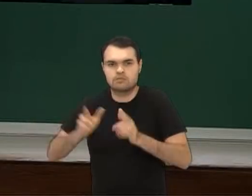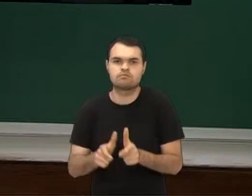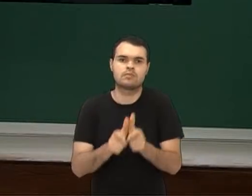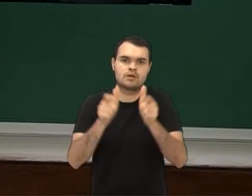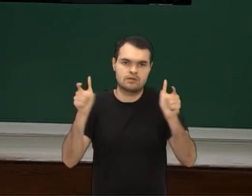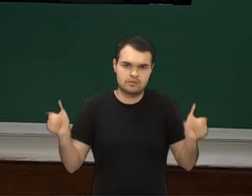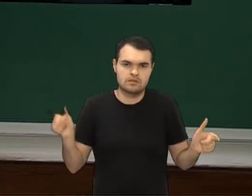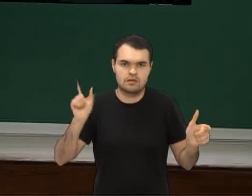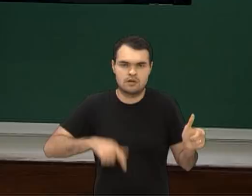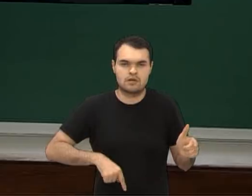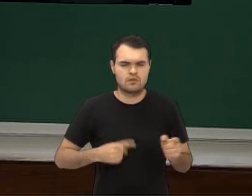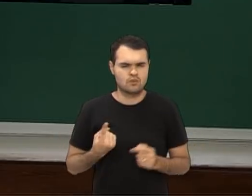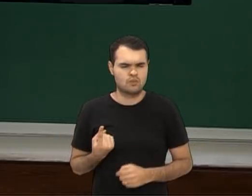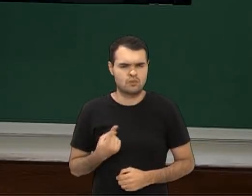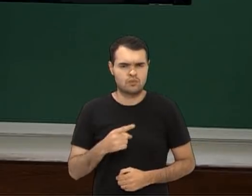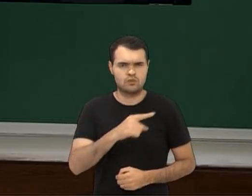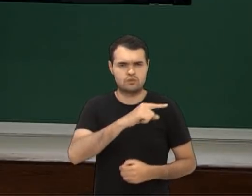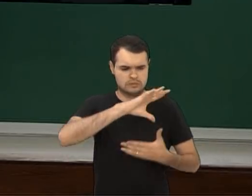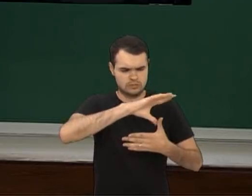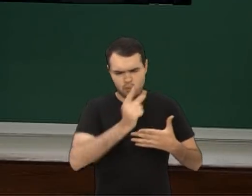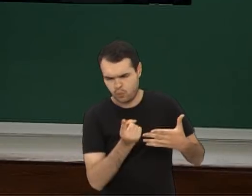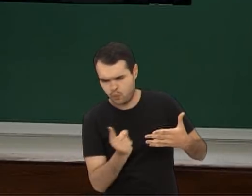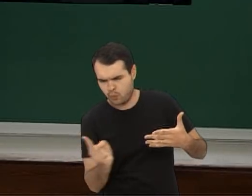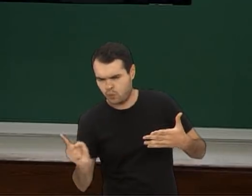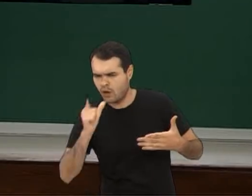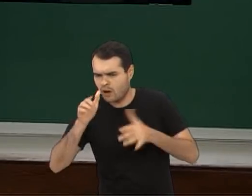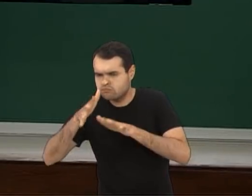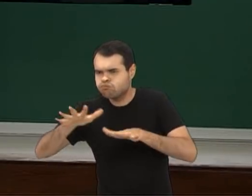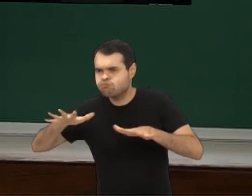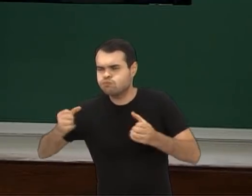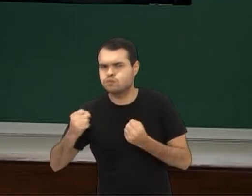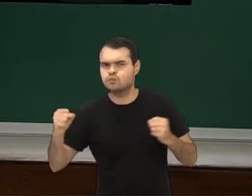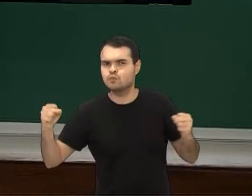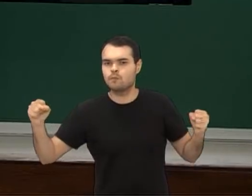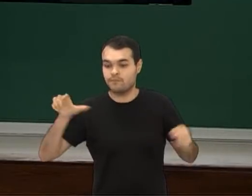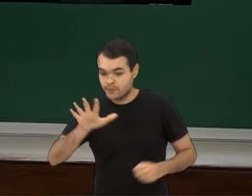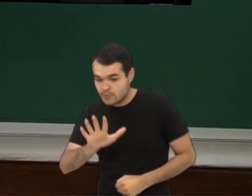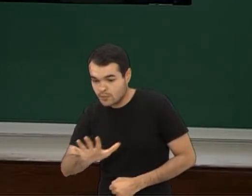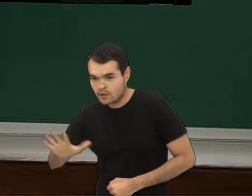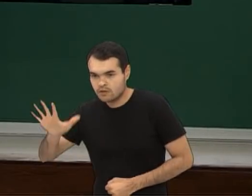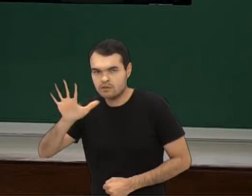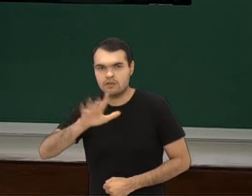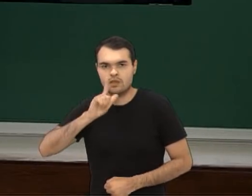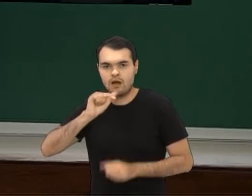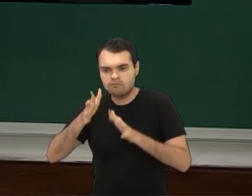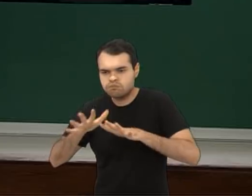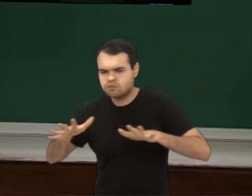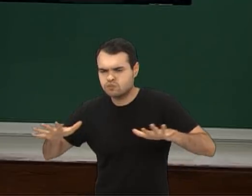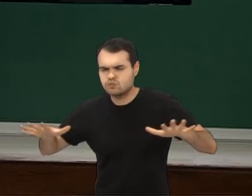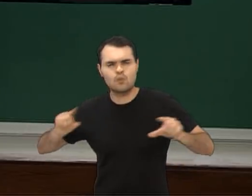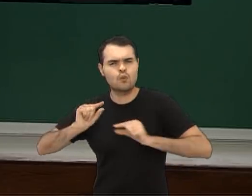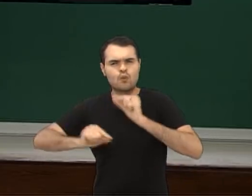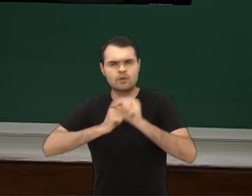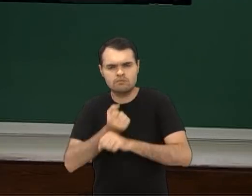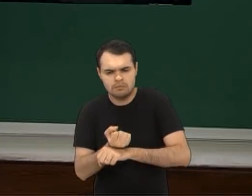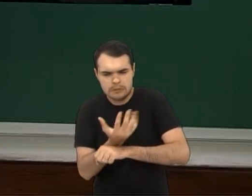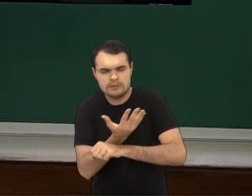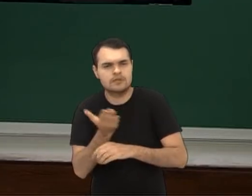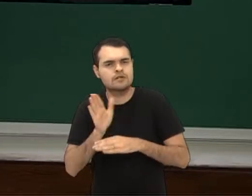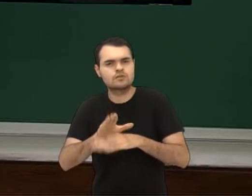Ela, enquanto uma árvore consegue captar apenas 3% dessa quantidade. Então pensa o